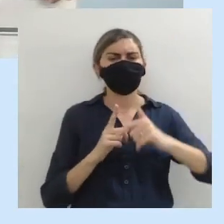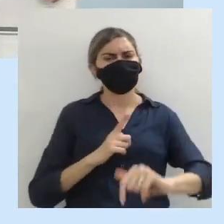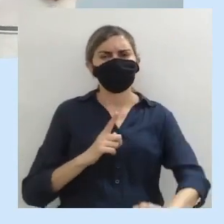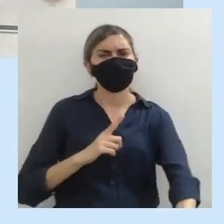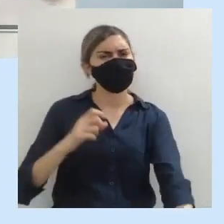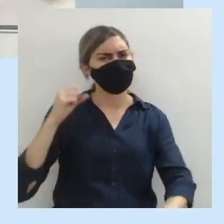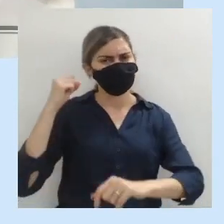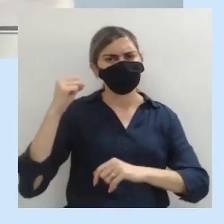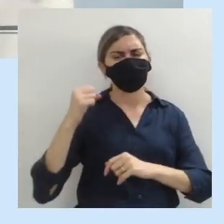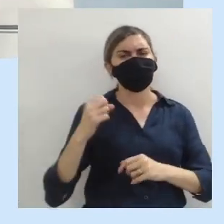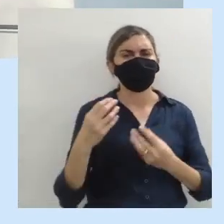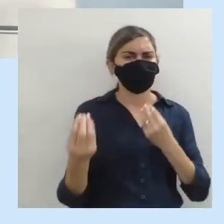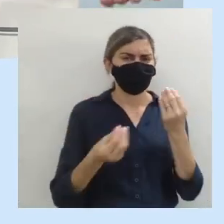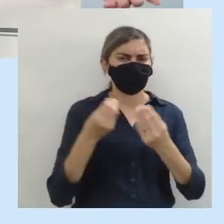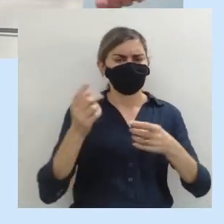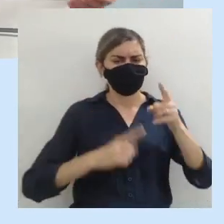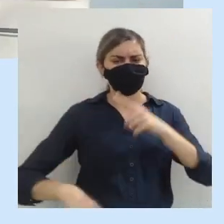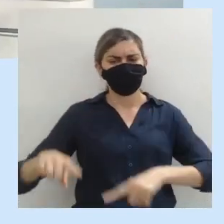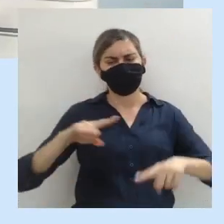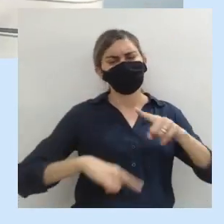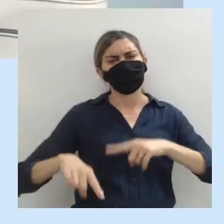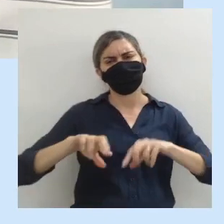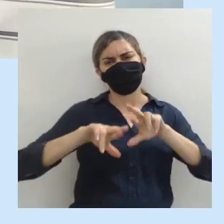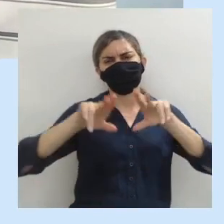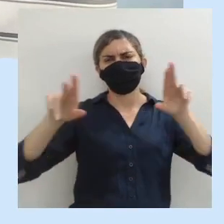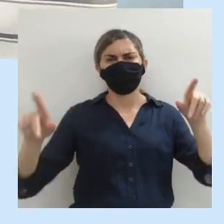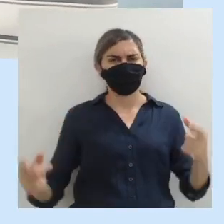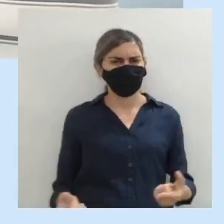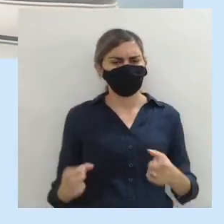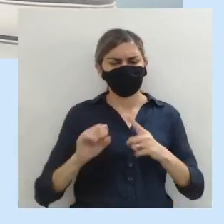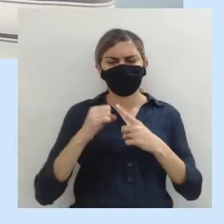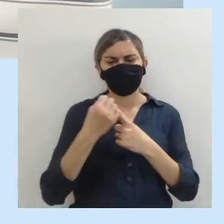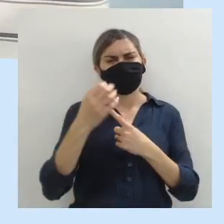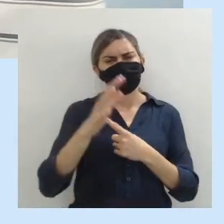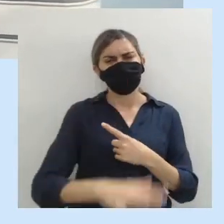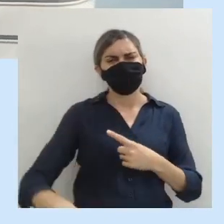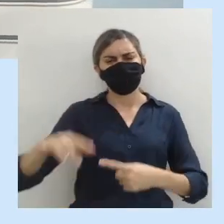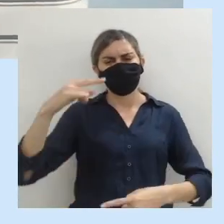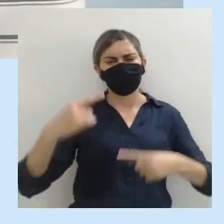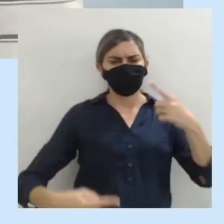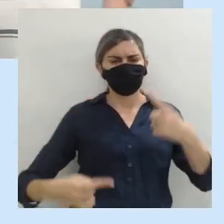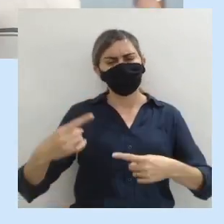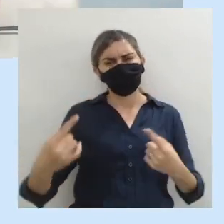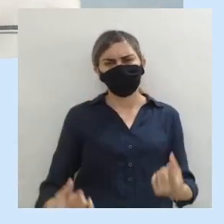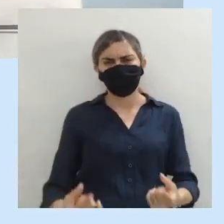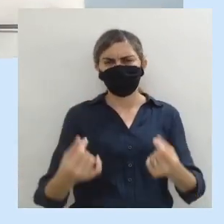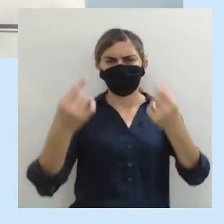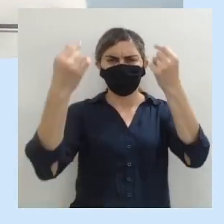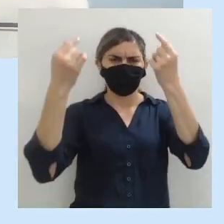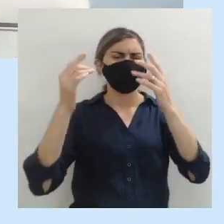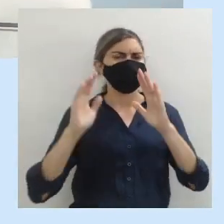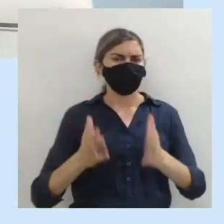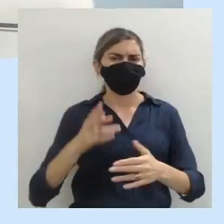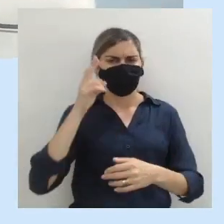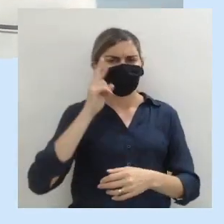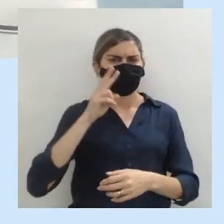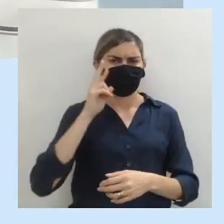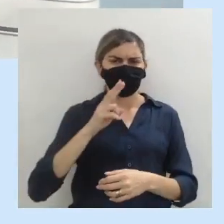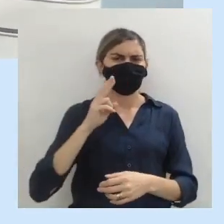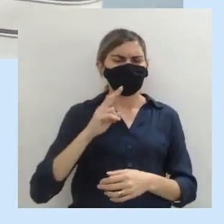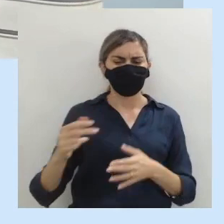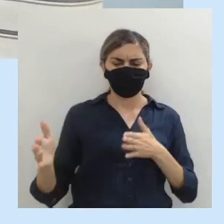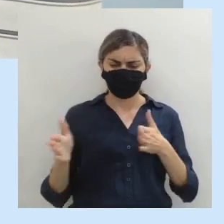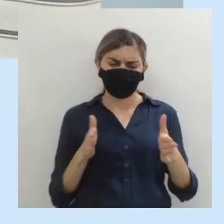poder e comandava diversos aspectos sociais, políticos e econômicos. Essa é a questão. Lembrar da Idade